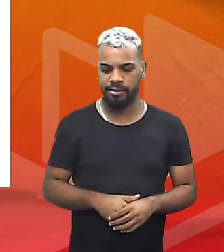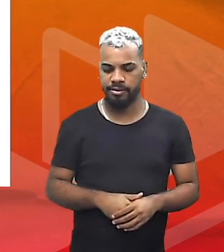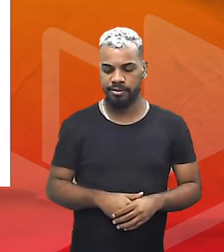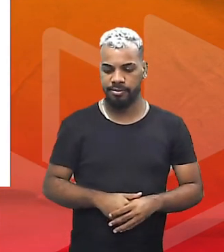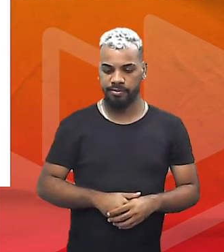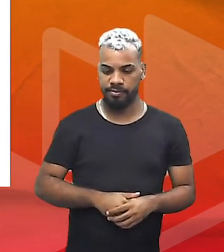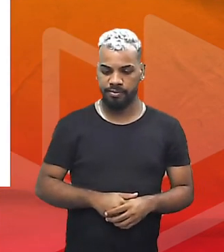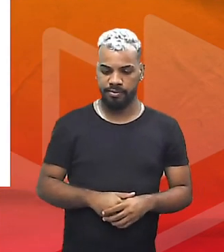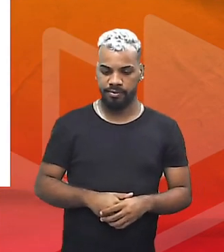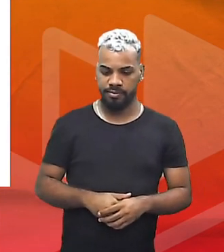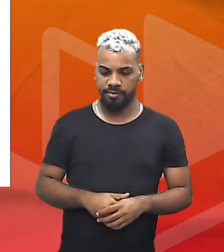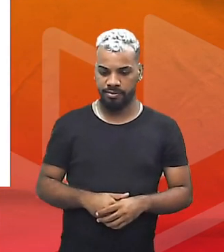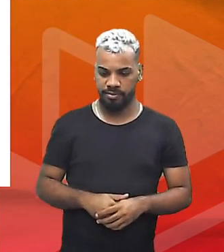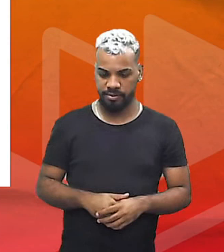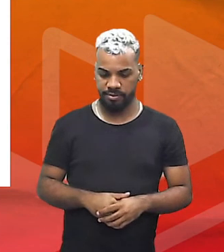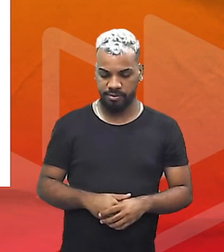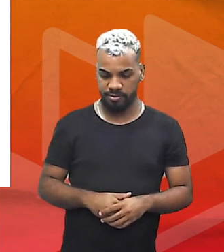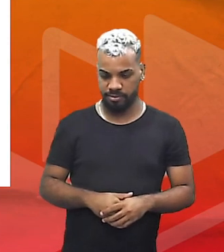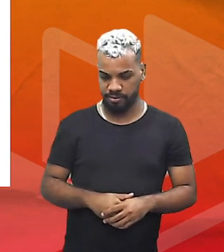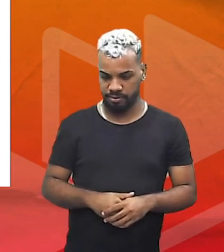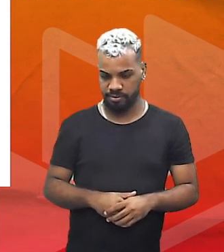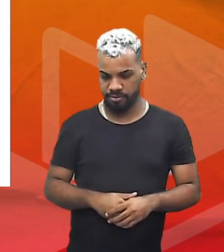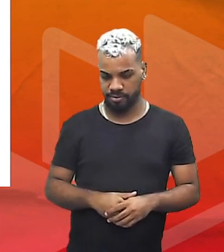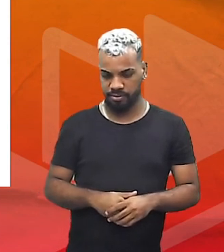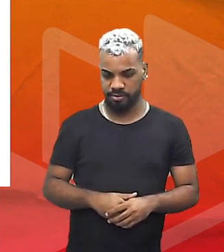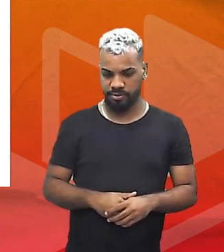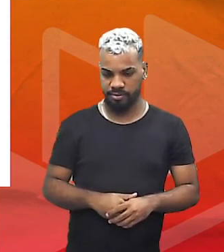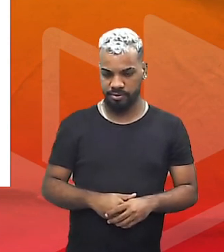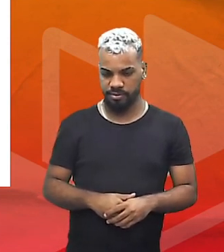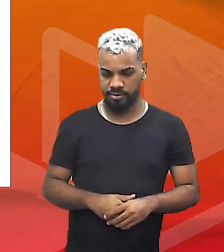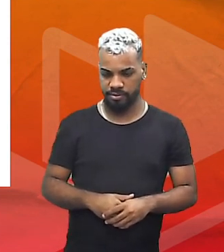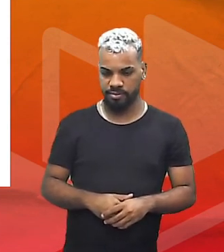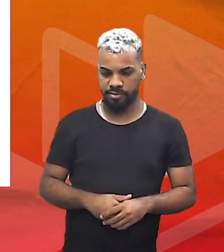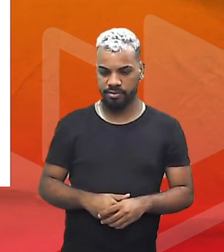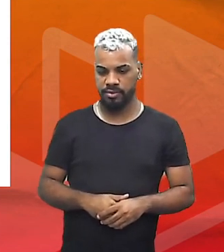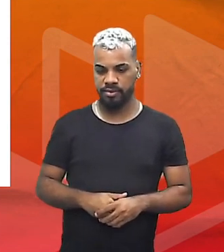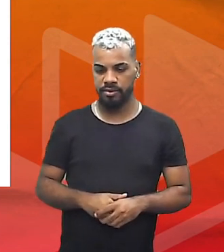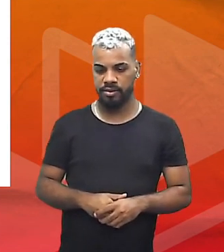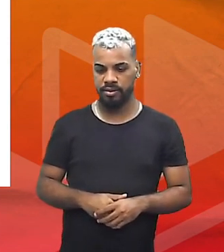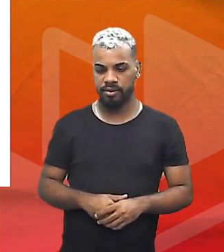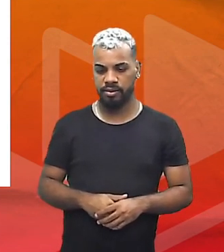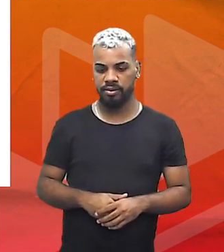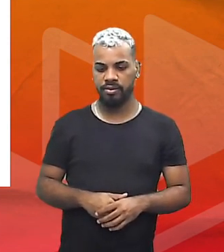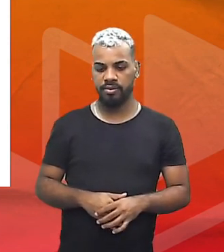é um dissacarídeo e aqui ó é o dissacarídeo dos vegetais